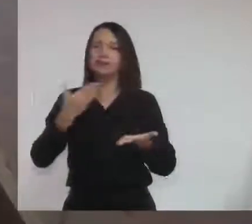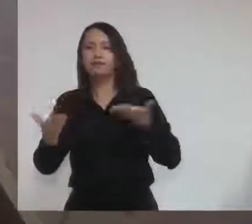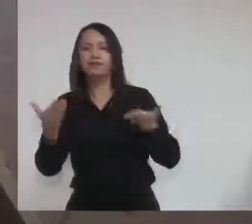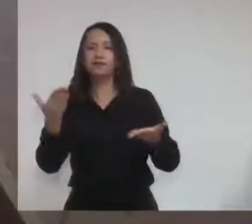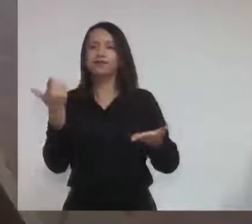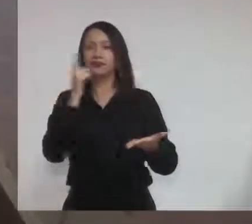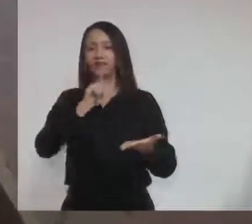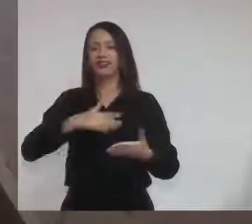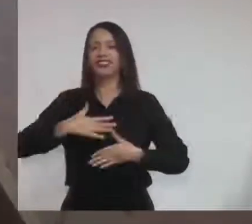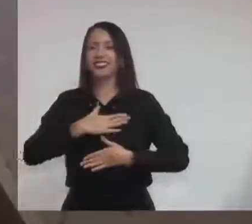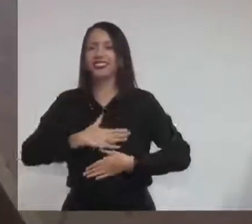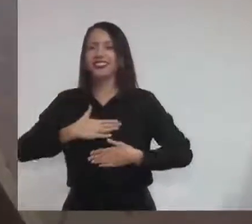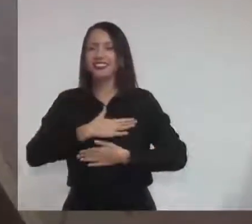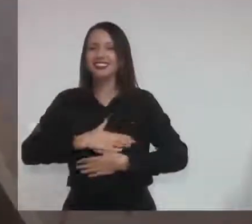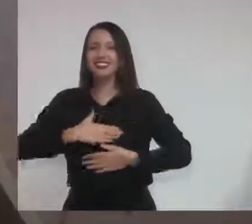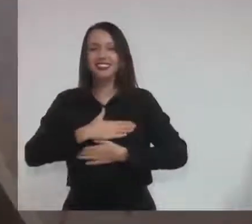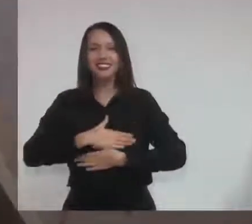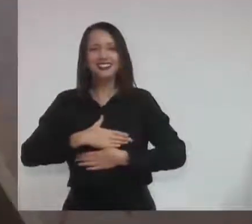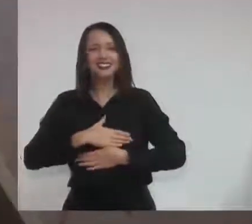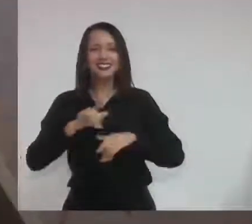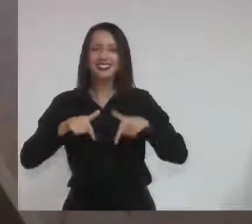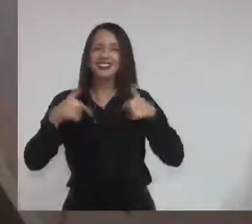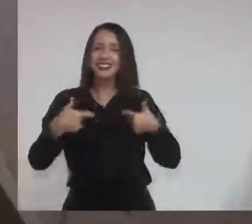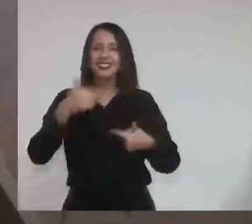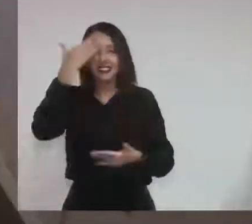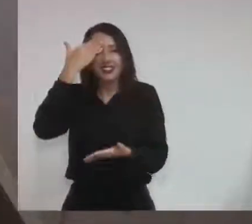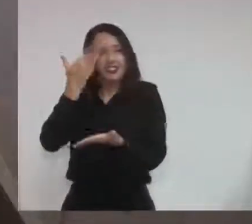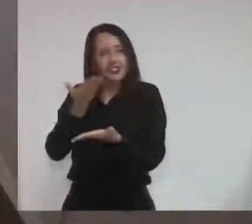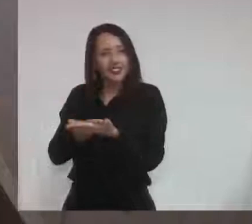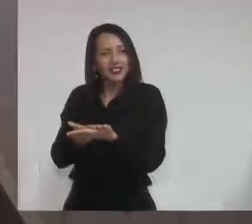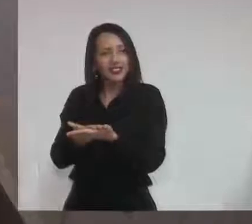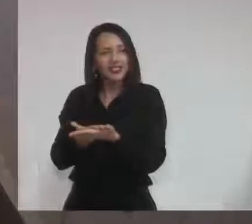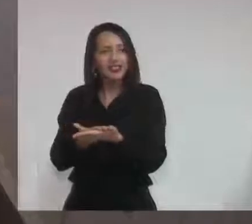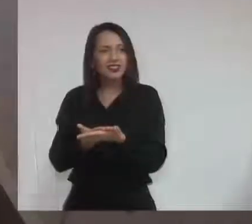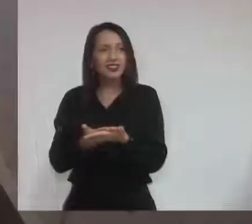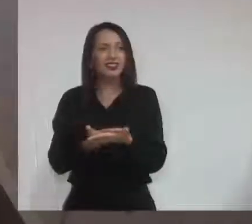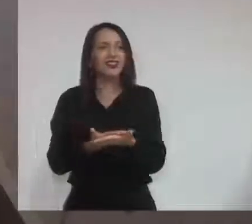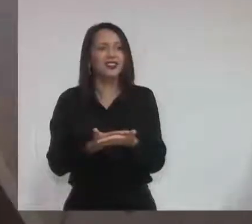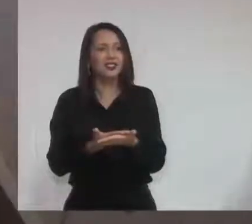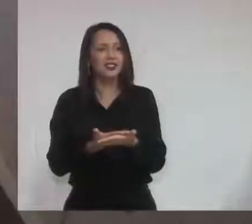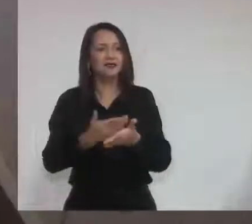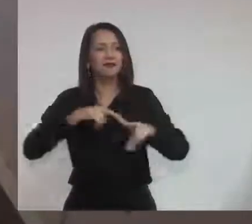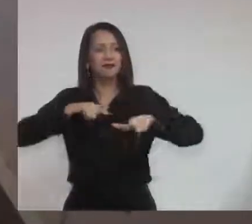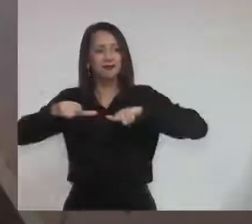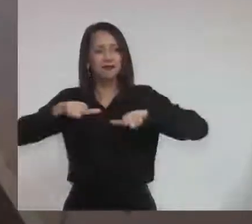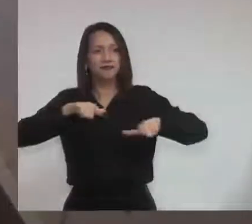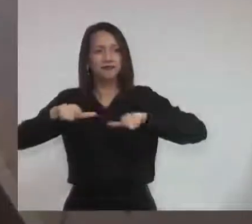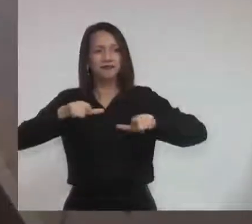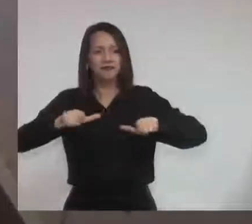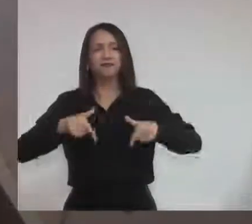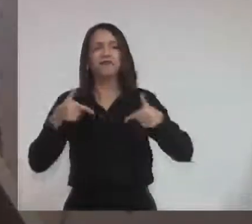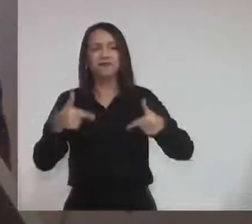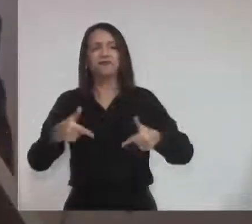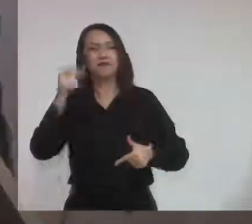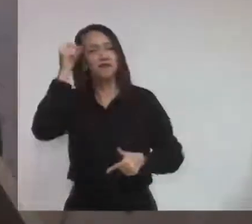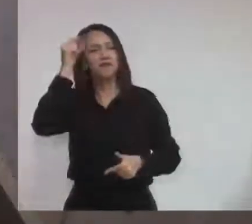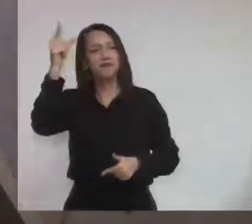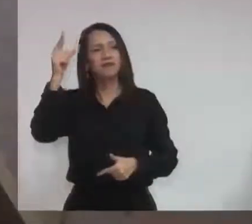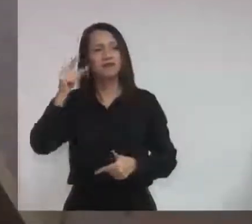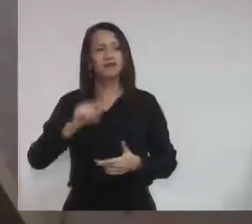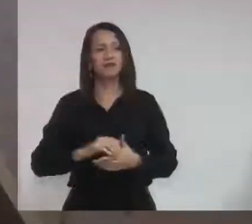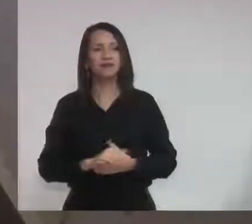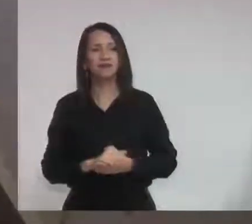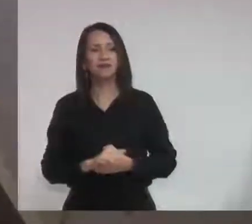valeu pela satisfação de poder fazer algo que eu acredito muito, que é se trabalhar pela